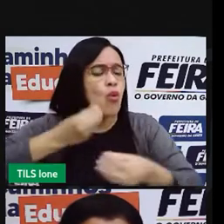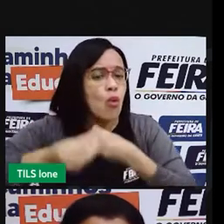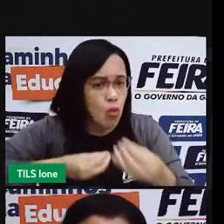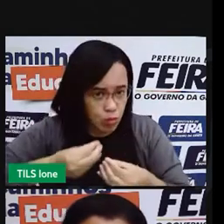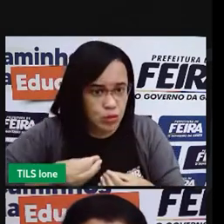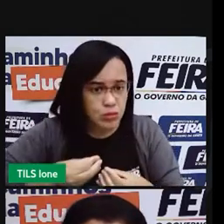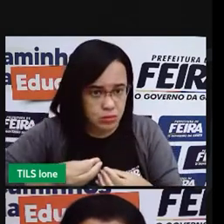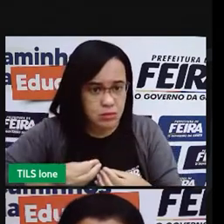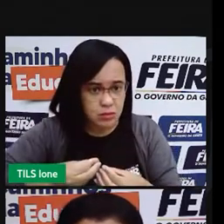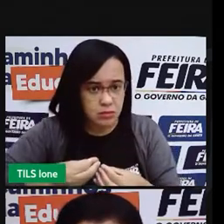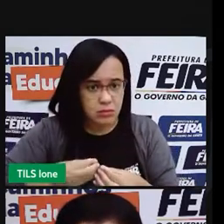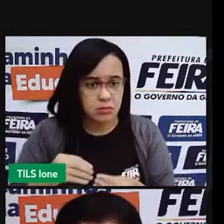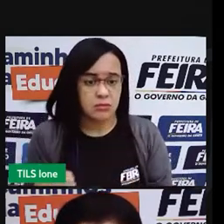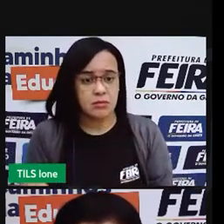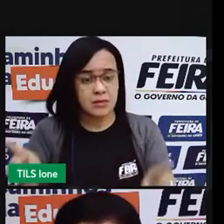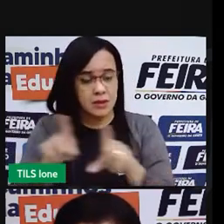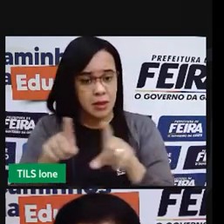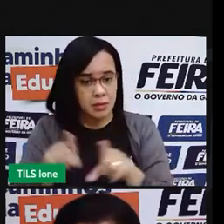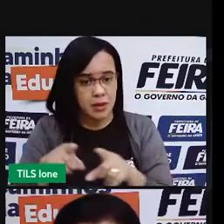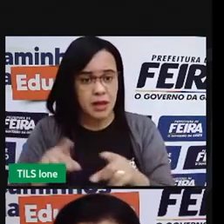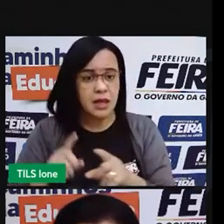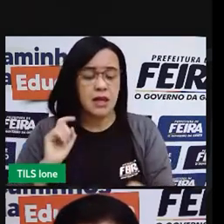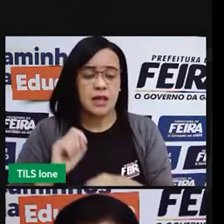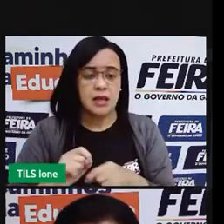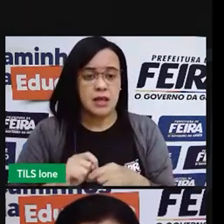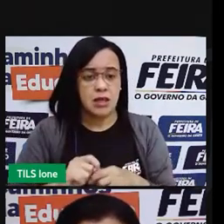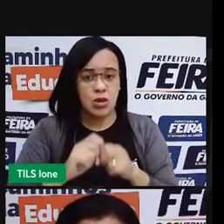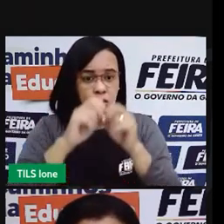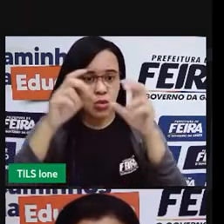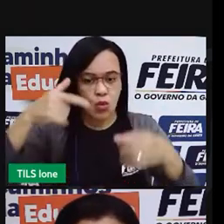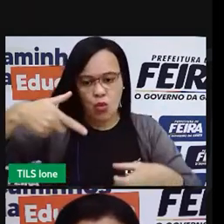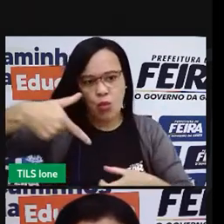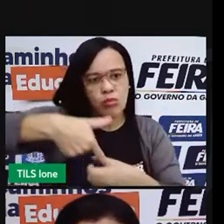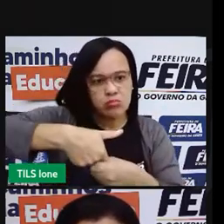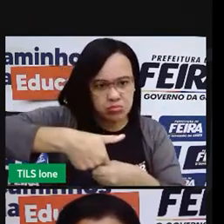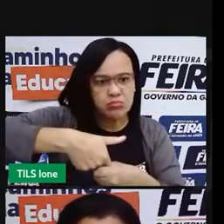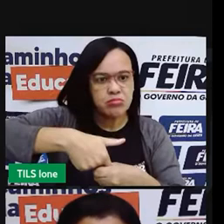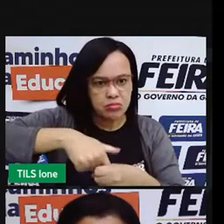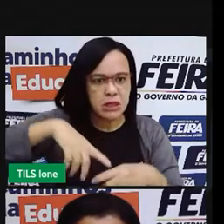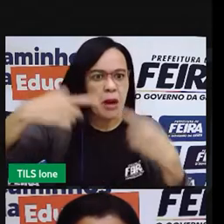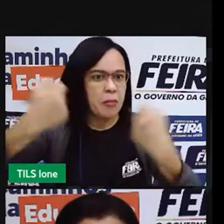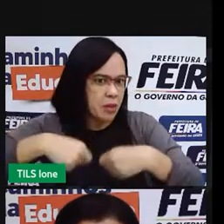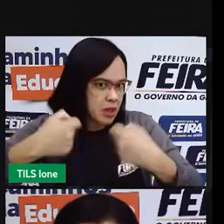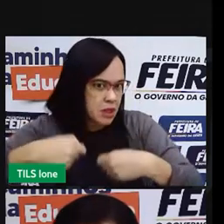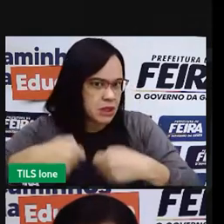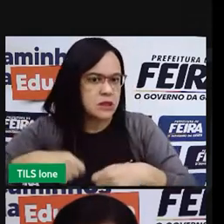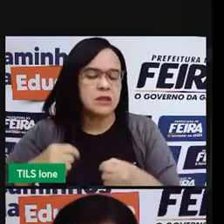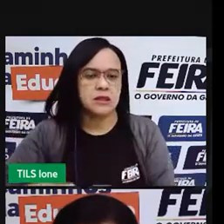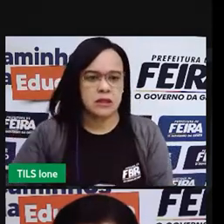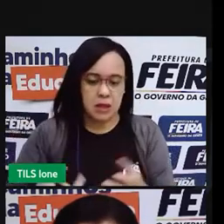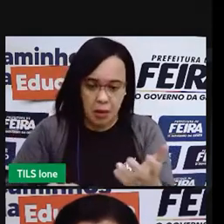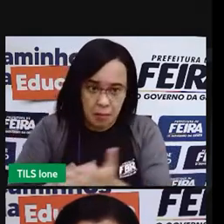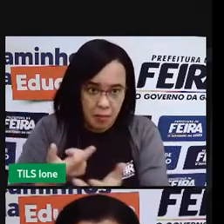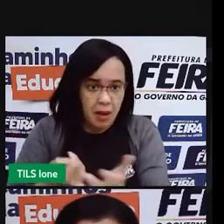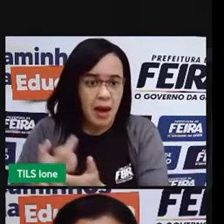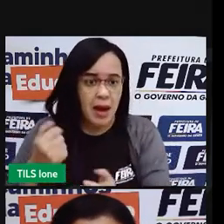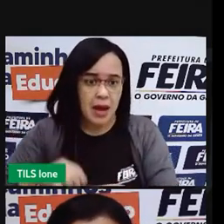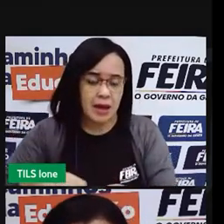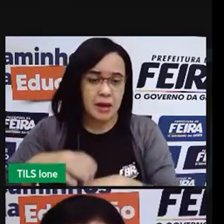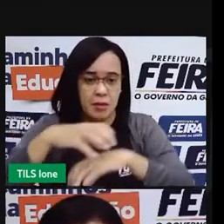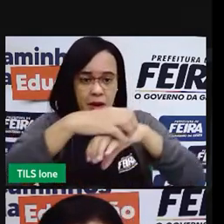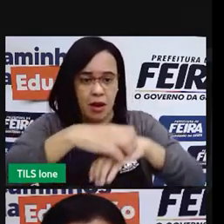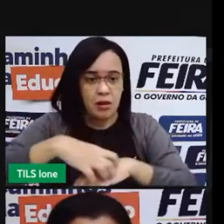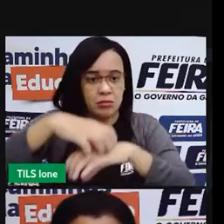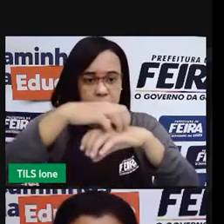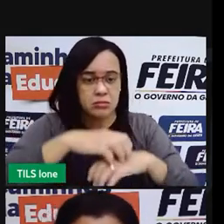ao combustível que foi gasto para fazer esse transporte. Então,